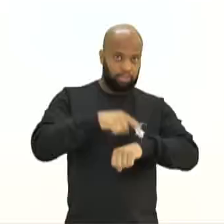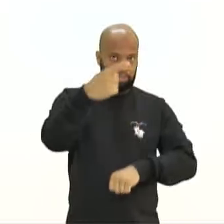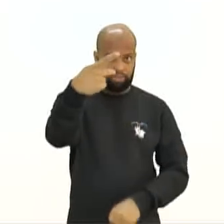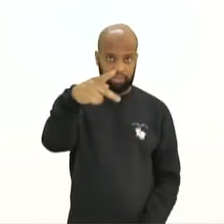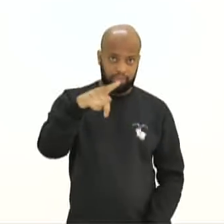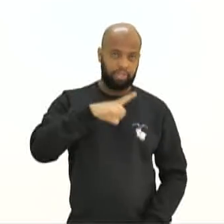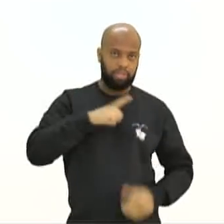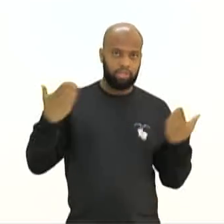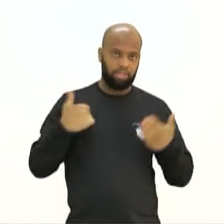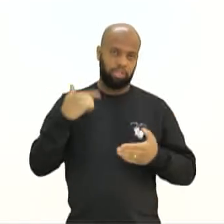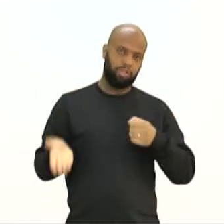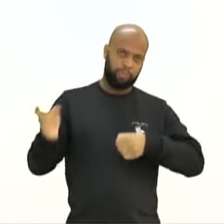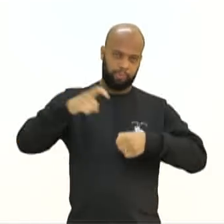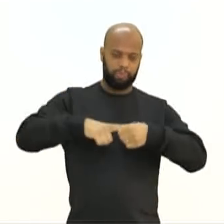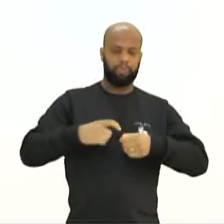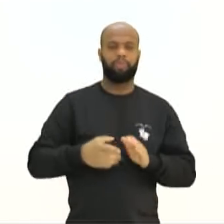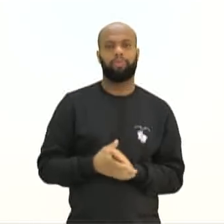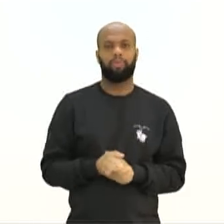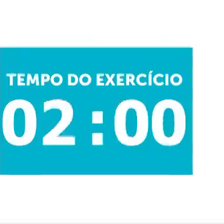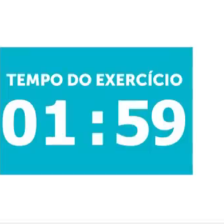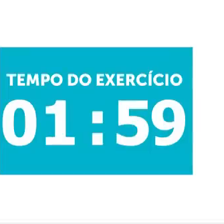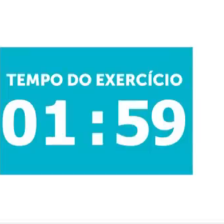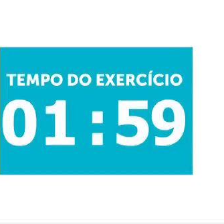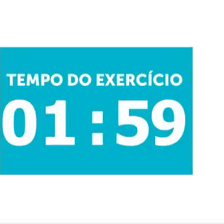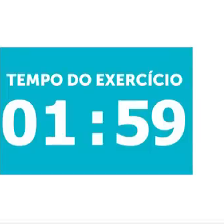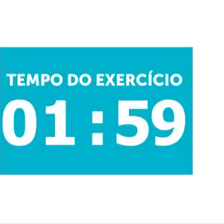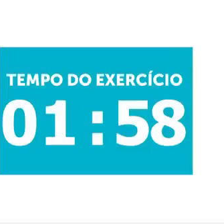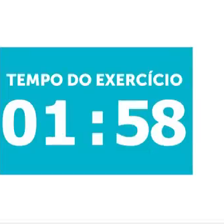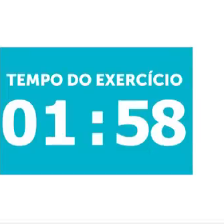para você pesquisar e eu já volto.